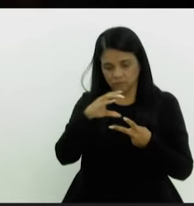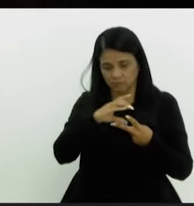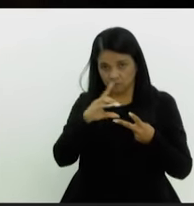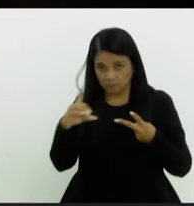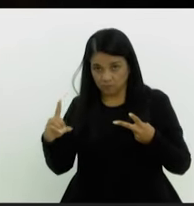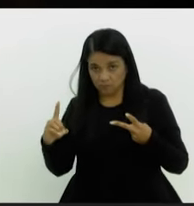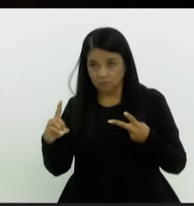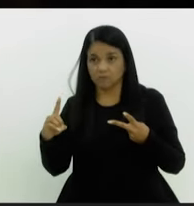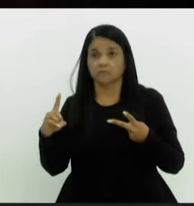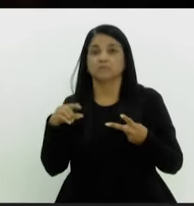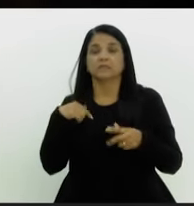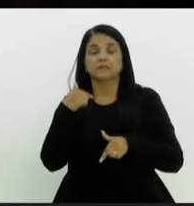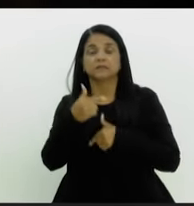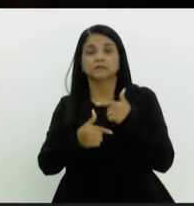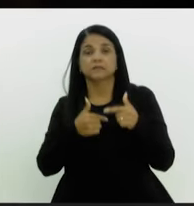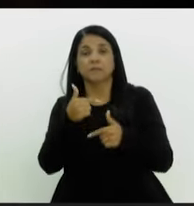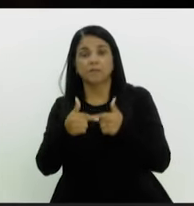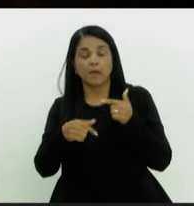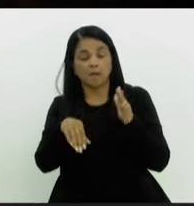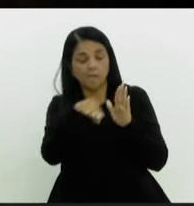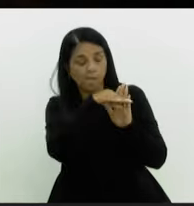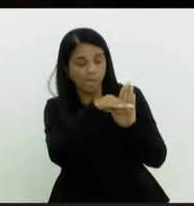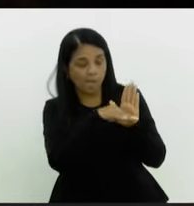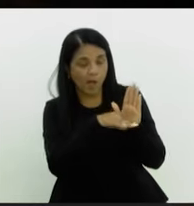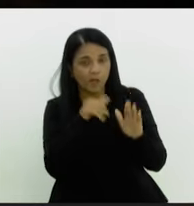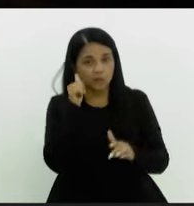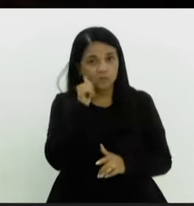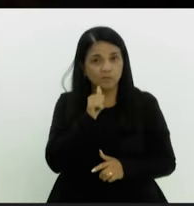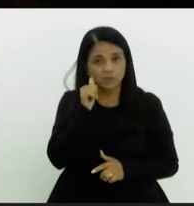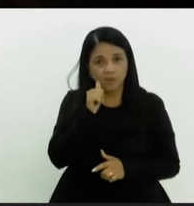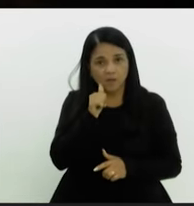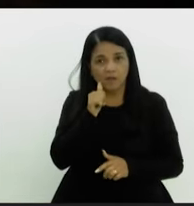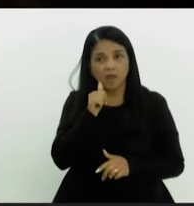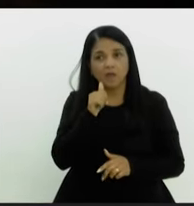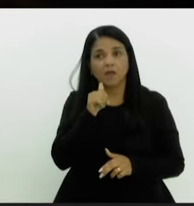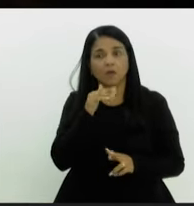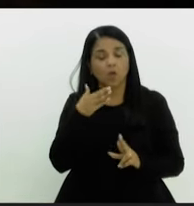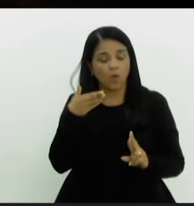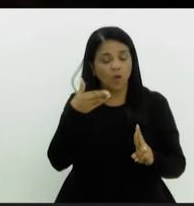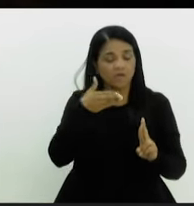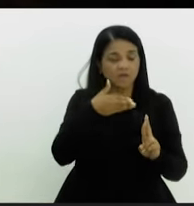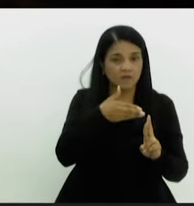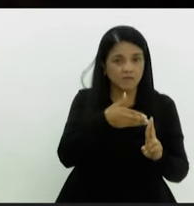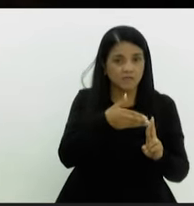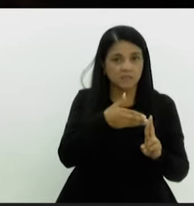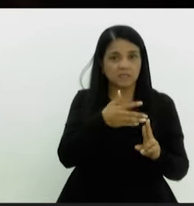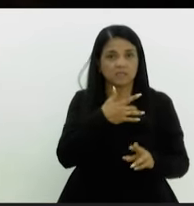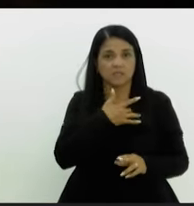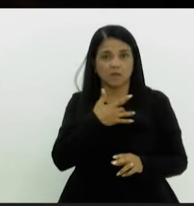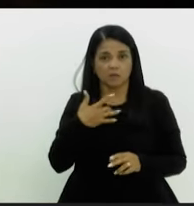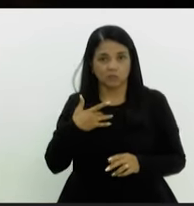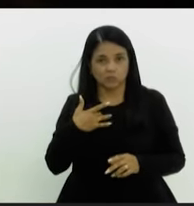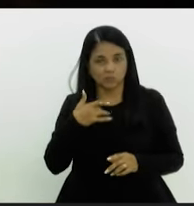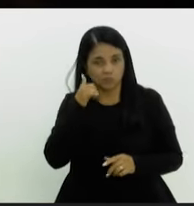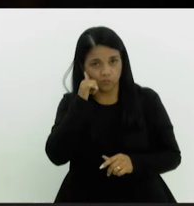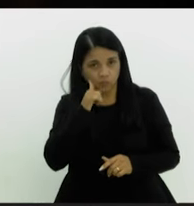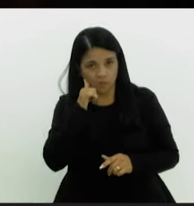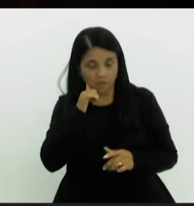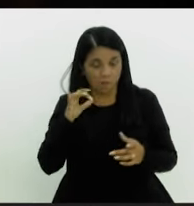eh trabalham na pauta feminina com relação à Saúde da Mulher Unidas agregadas